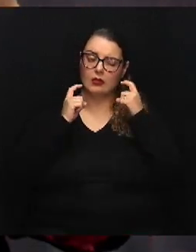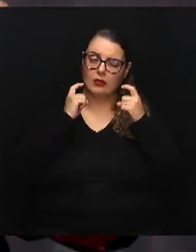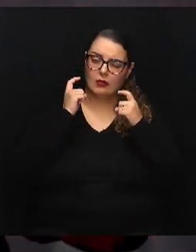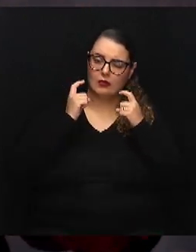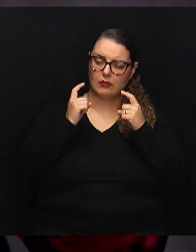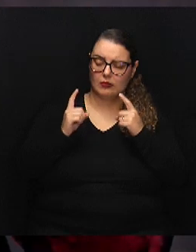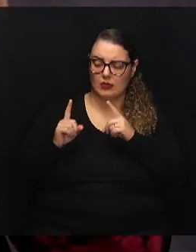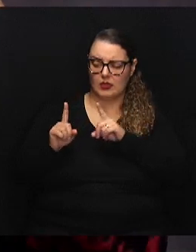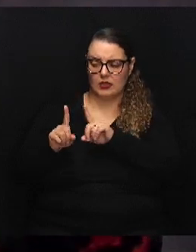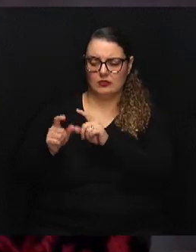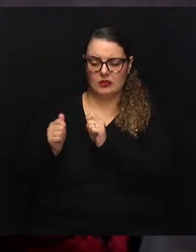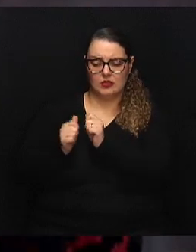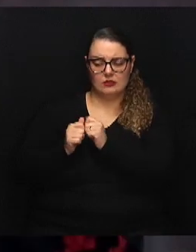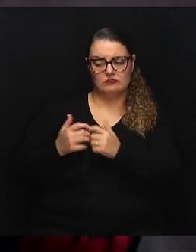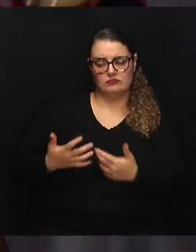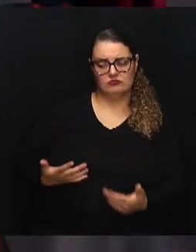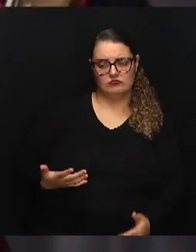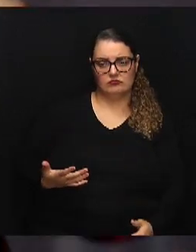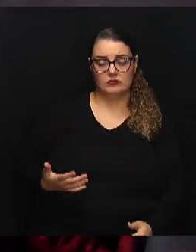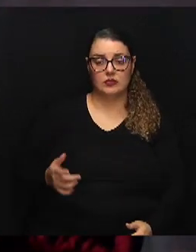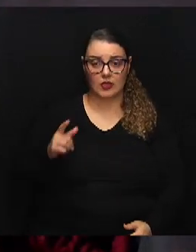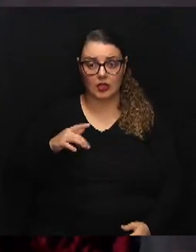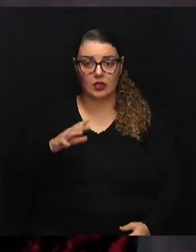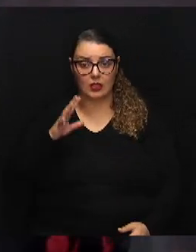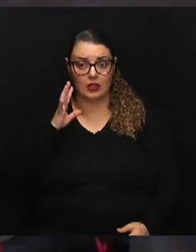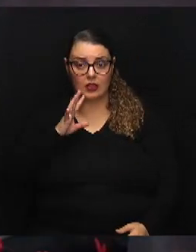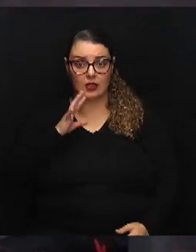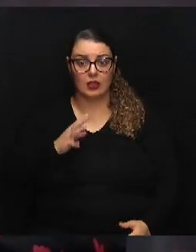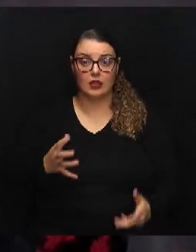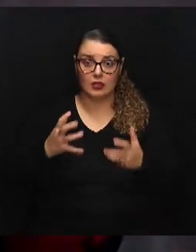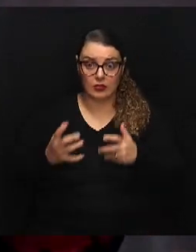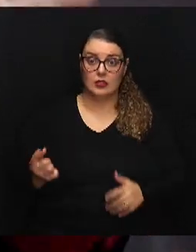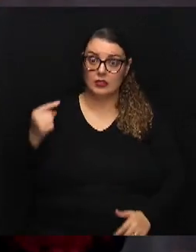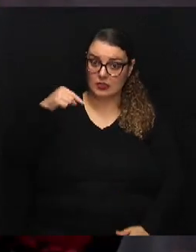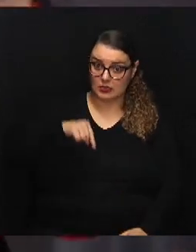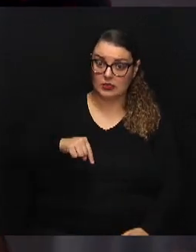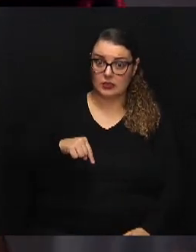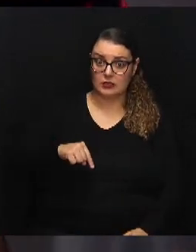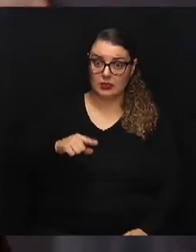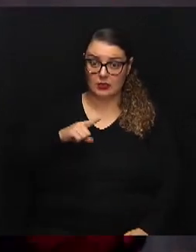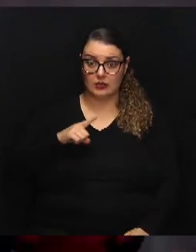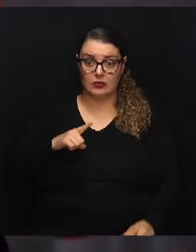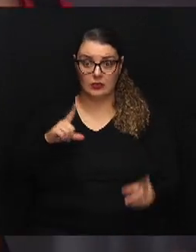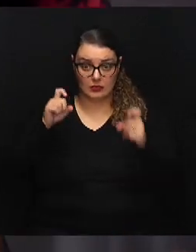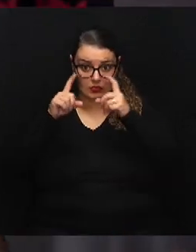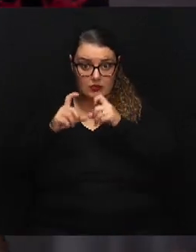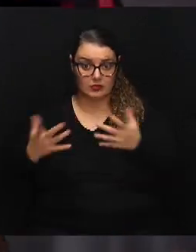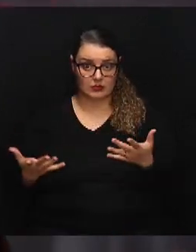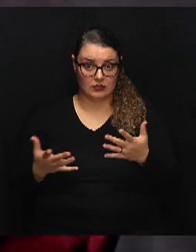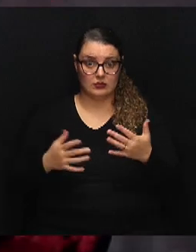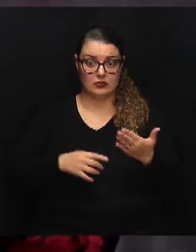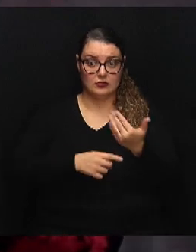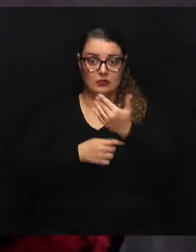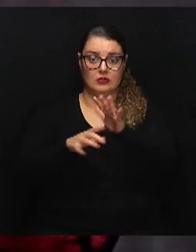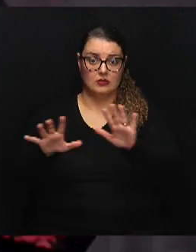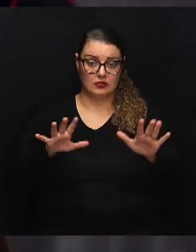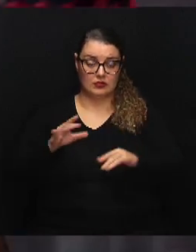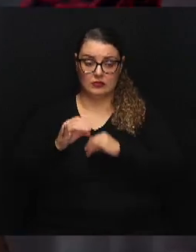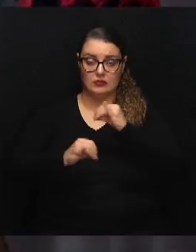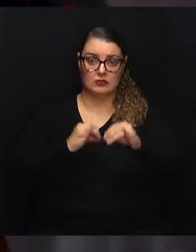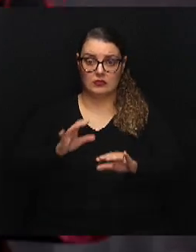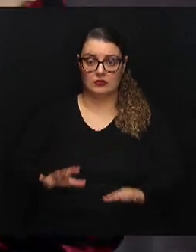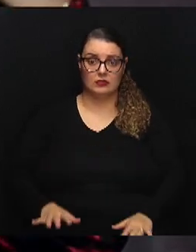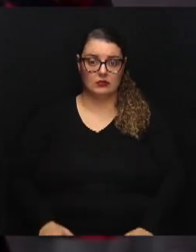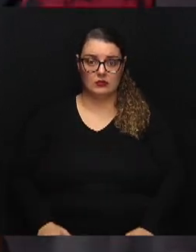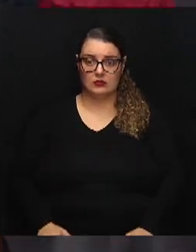pessoas, assim, estar junto, presencial, é muito bacana. Eu fiz questão de vir aqui. Eu tenho uma certa dificuldade com essa coisa meio de internet. Então eu falei assim,